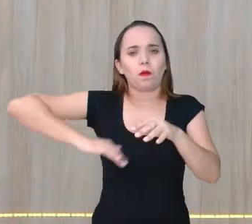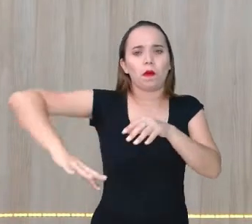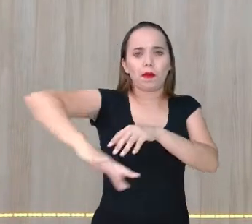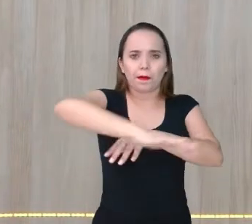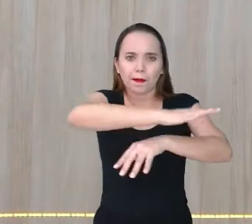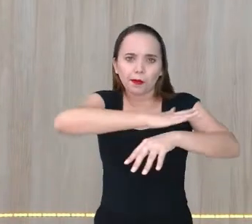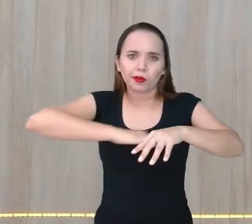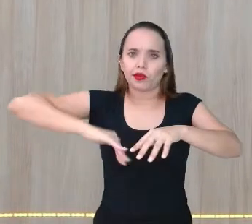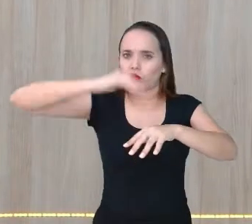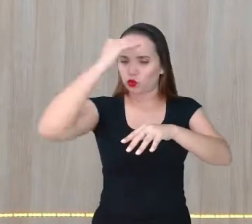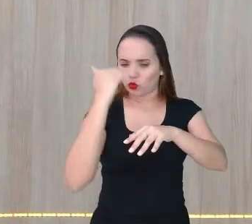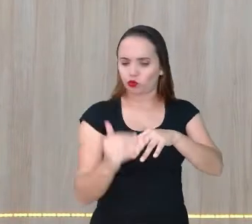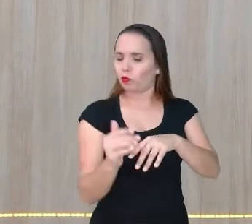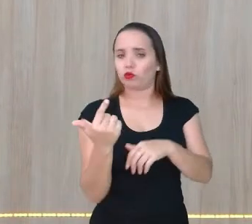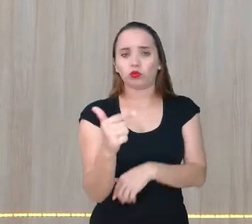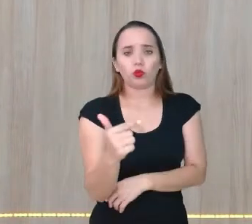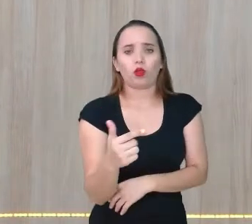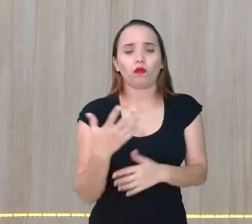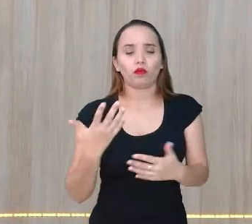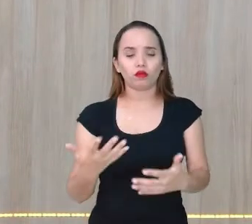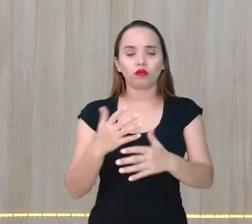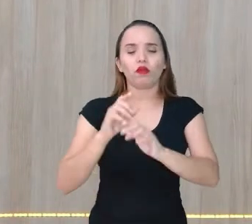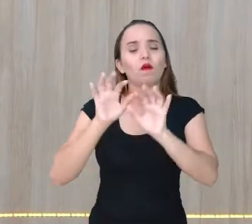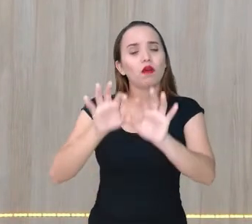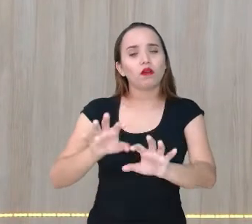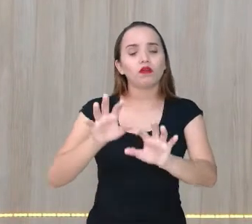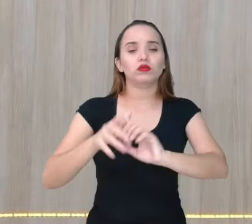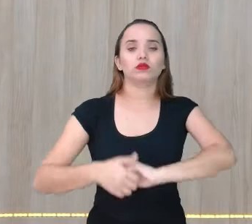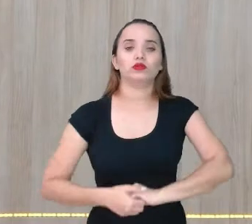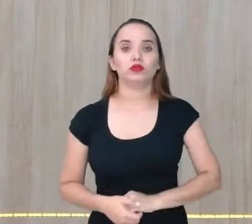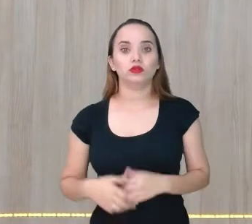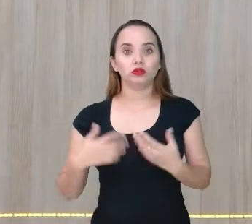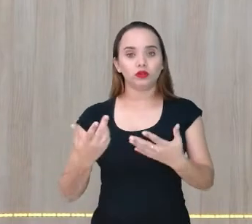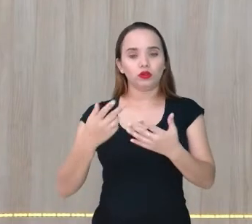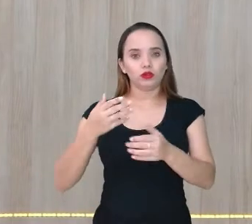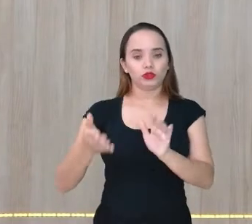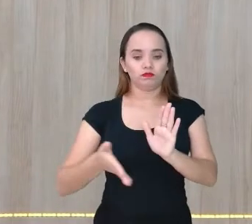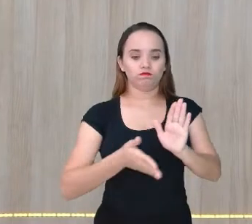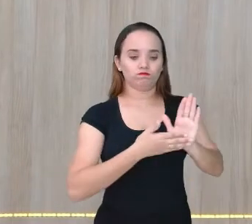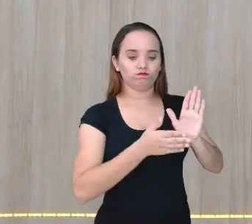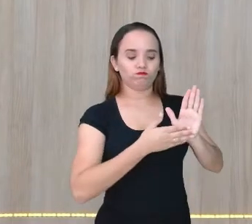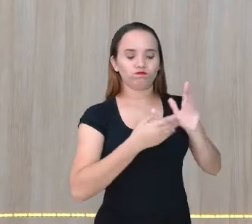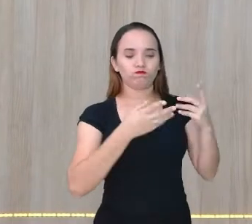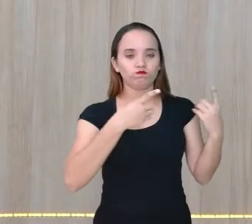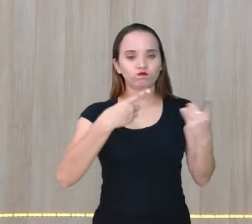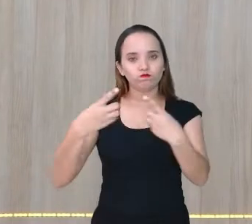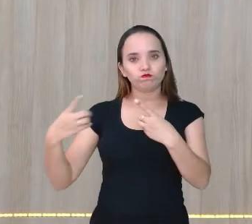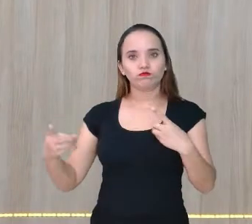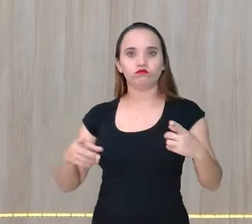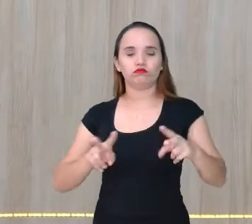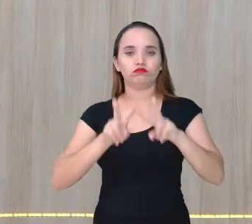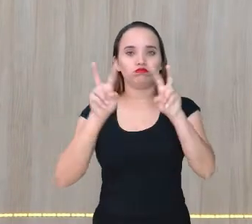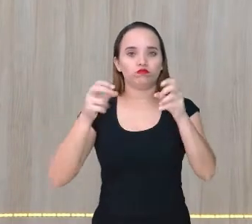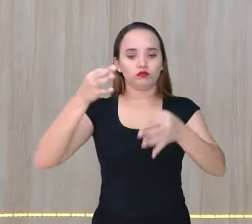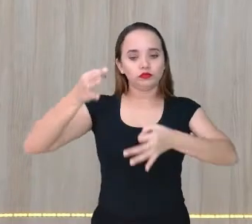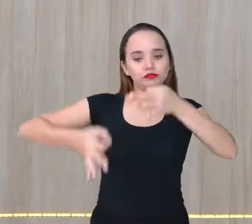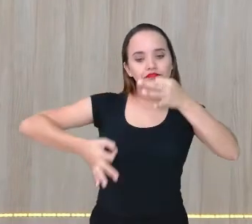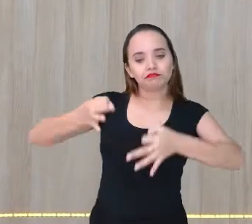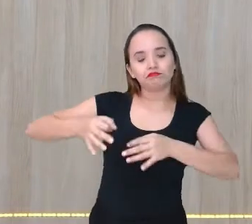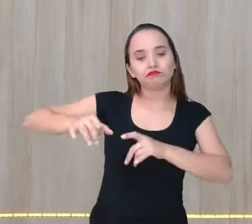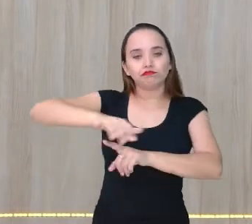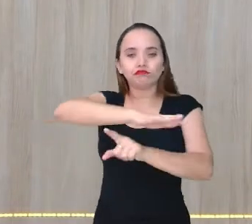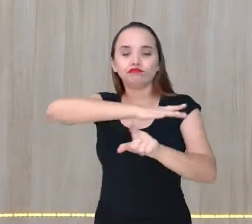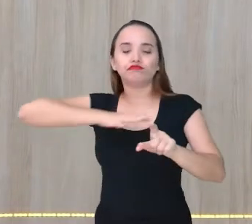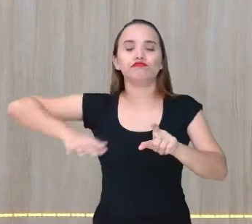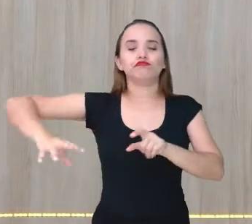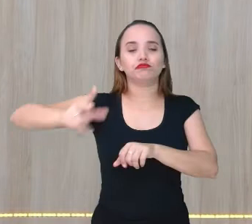desse complexo, né? Então, quando a gente propõe, né, discute a questão de justiça ambiental, né, de um país